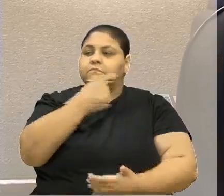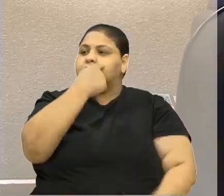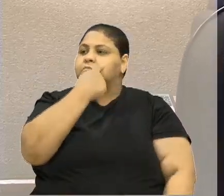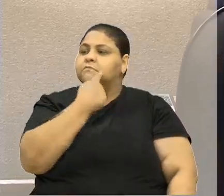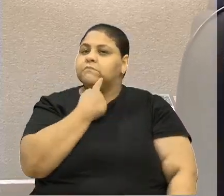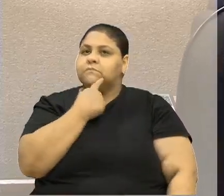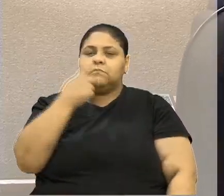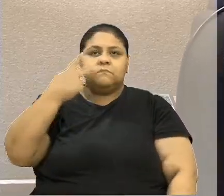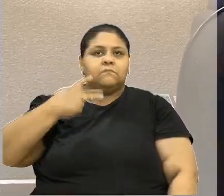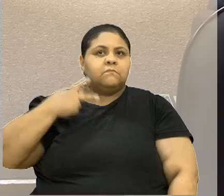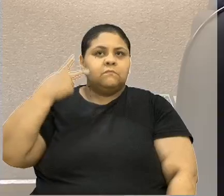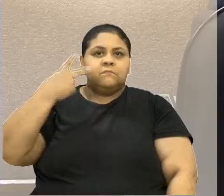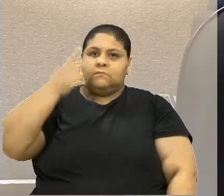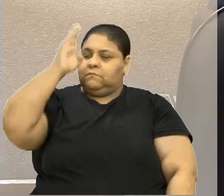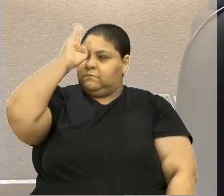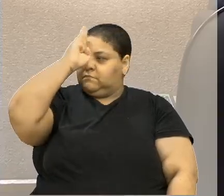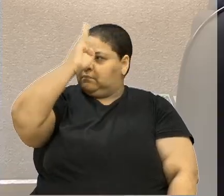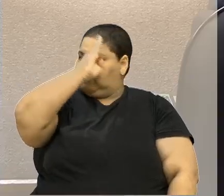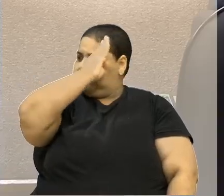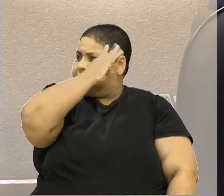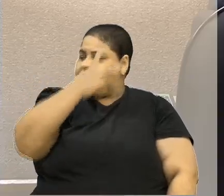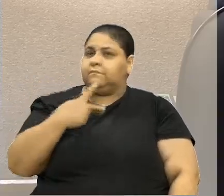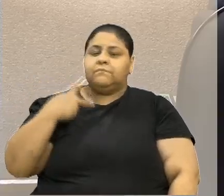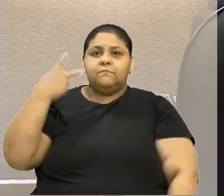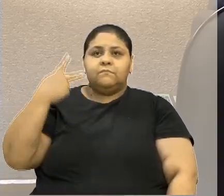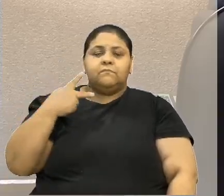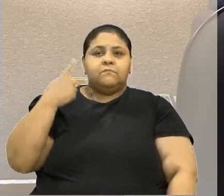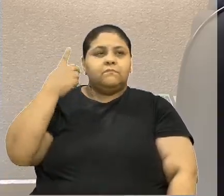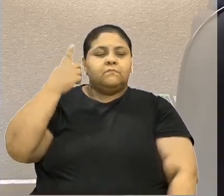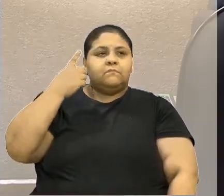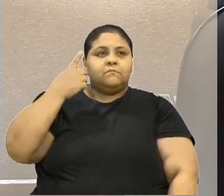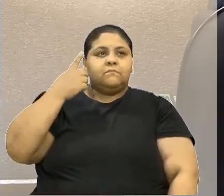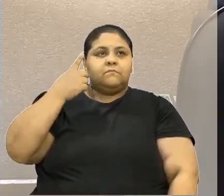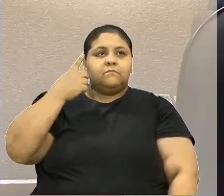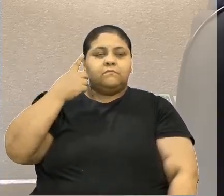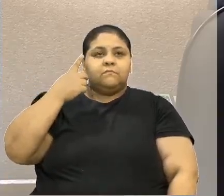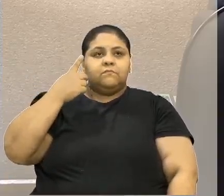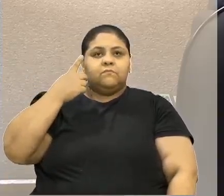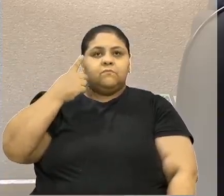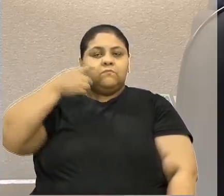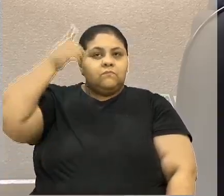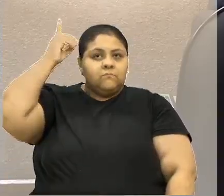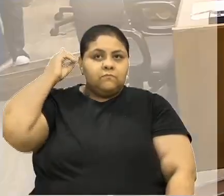Petrini, vereador Adriano Bressan, vereador Lucas Gil e vereadora Tatiane Frisso.